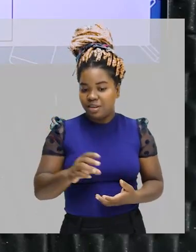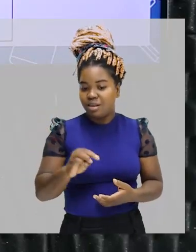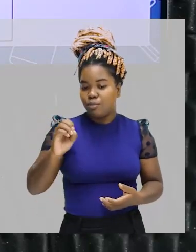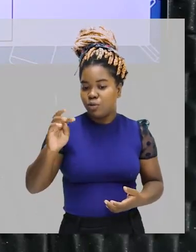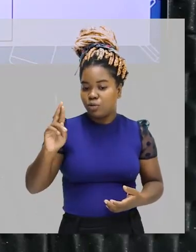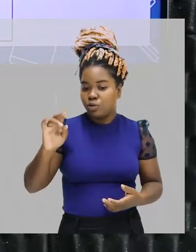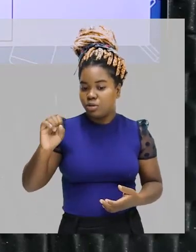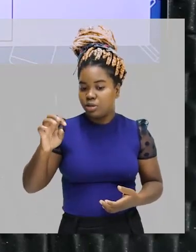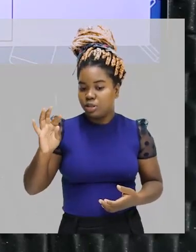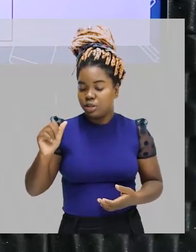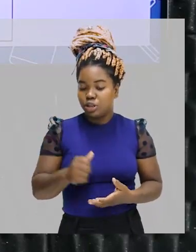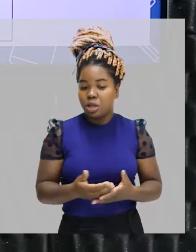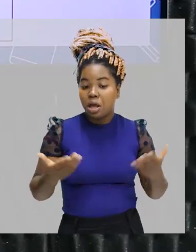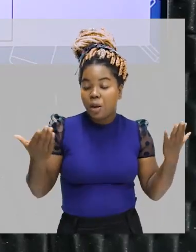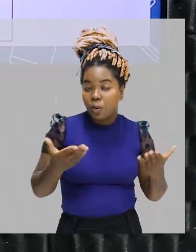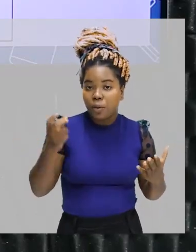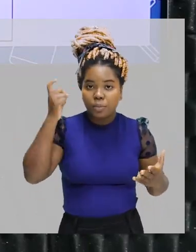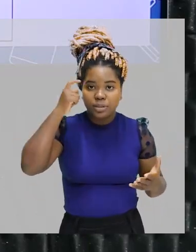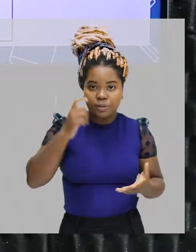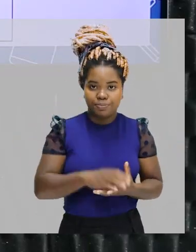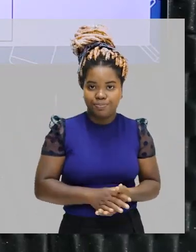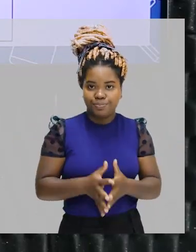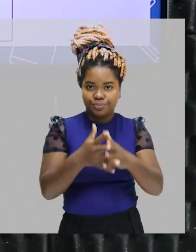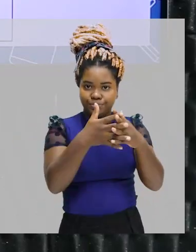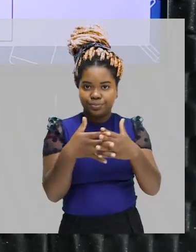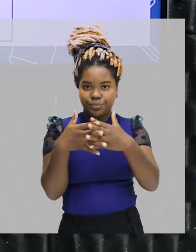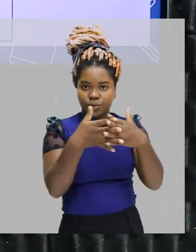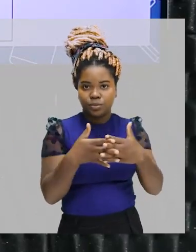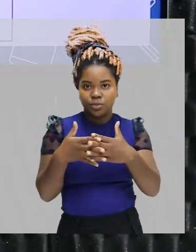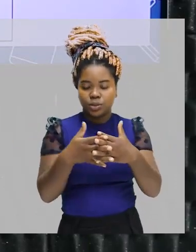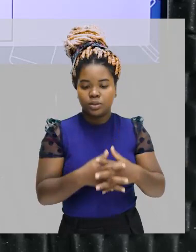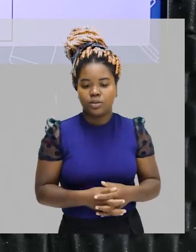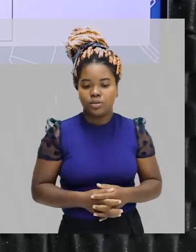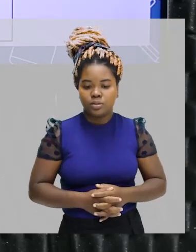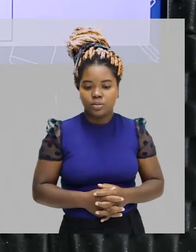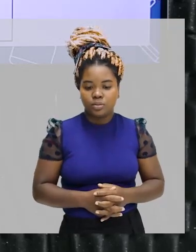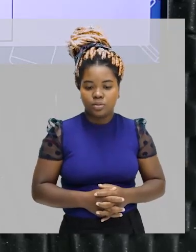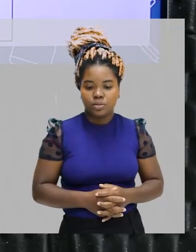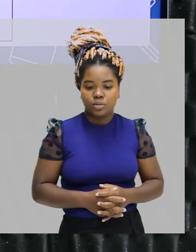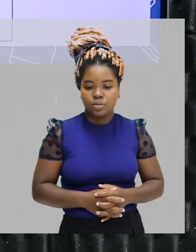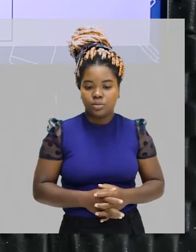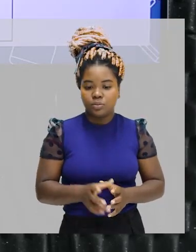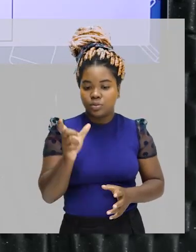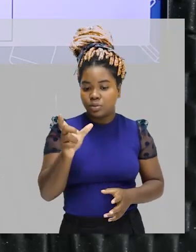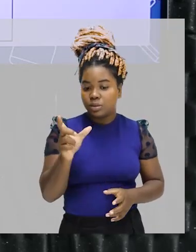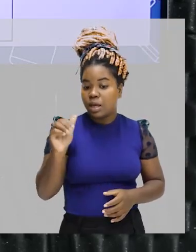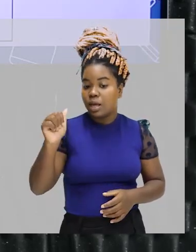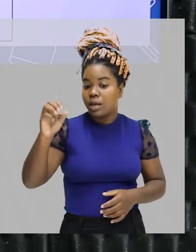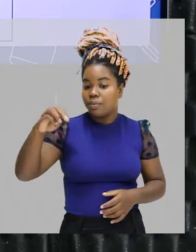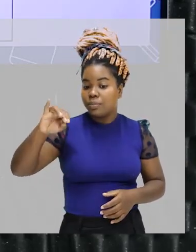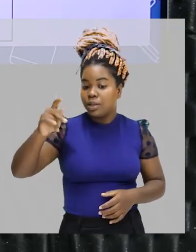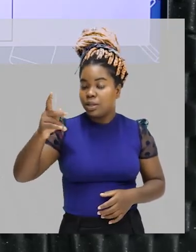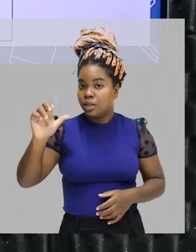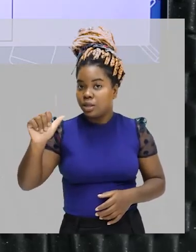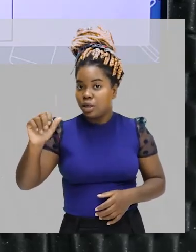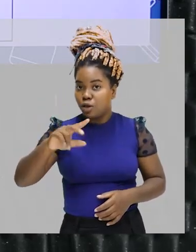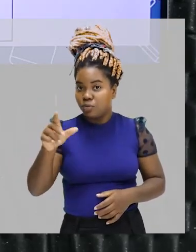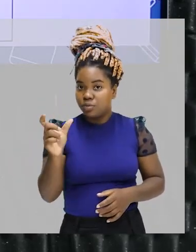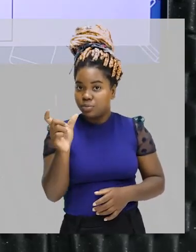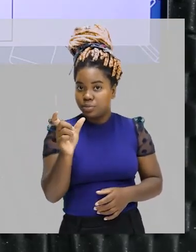exemplo, agora, um caminhoneiro. Truck driver. Você vai colocar a palavrinha caminhão na frente, que é truck.